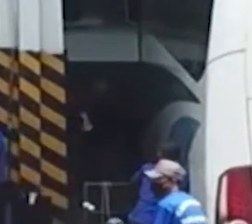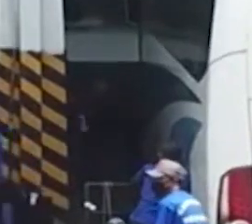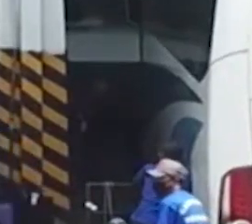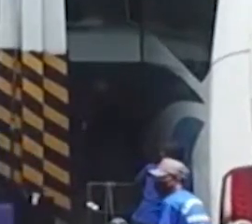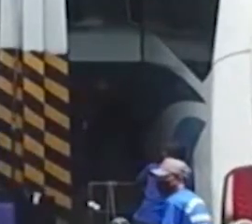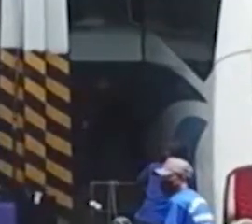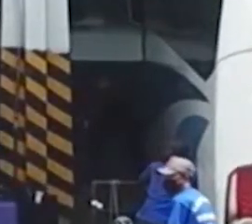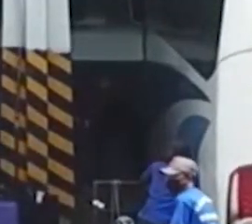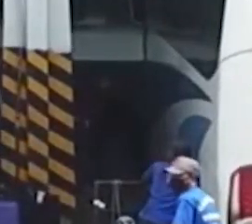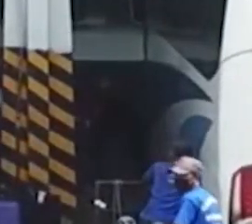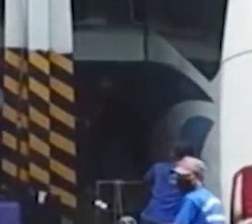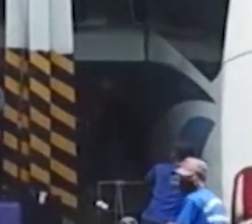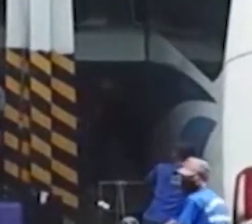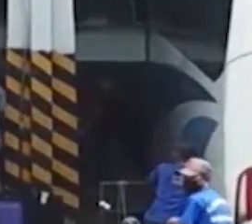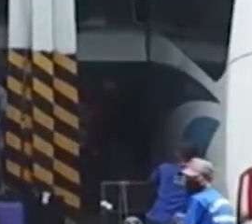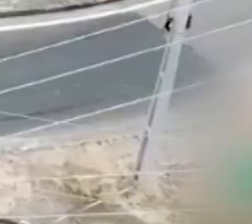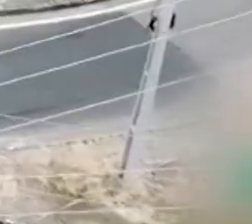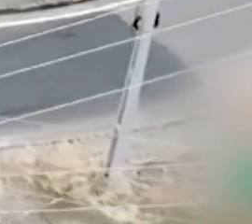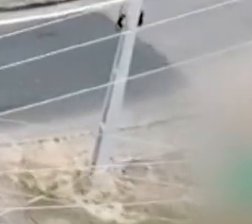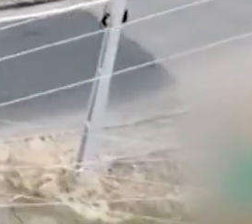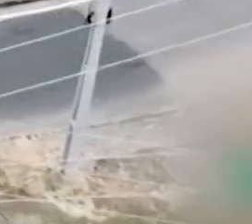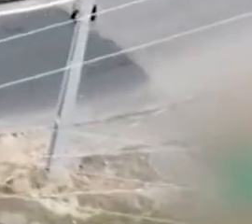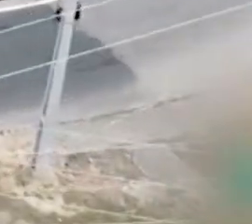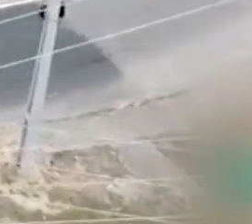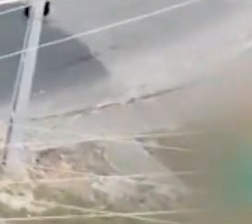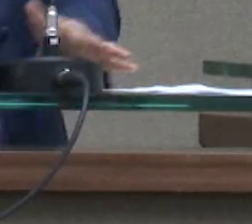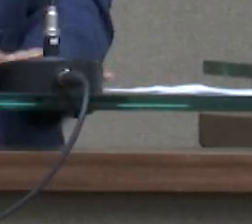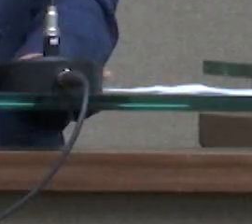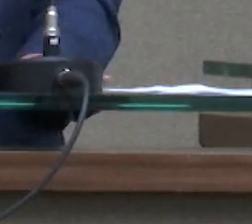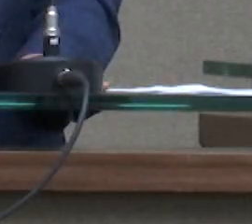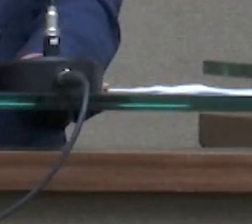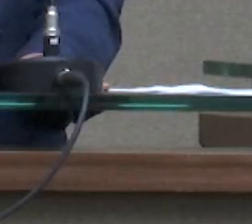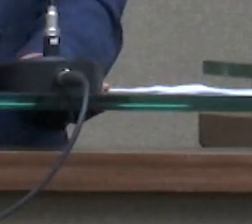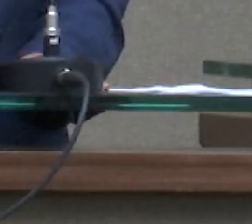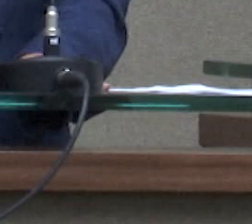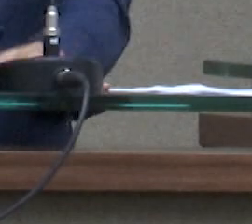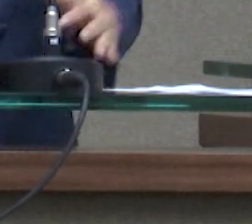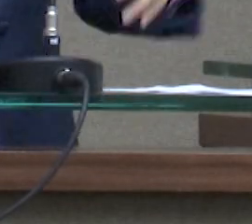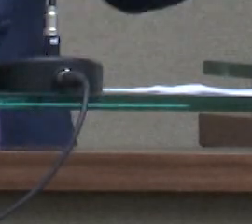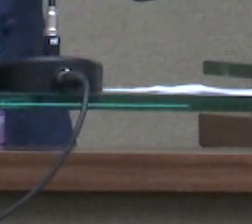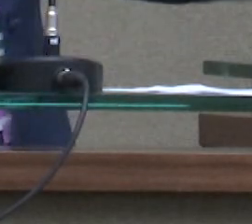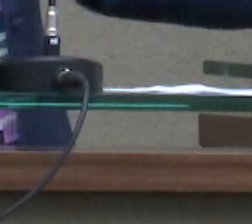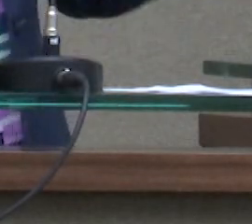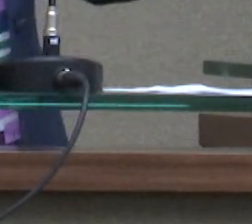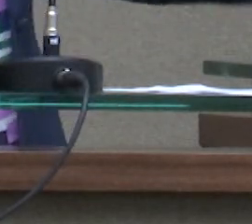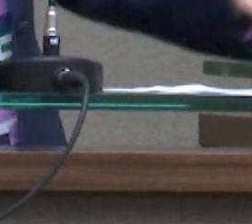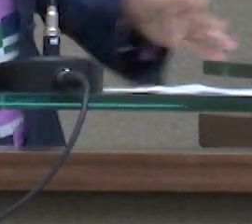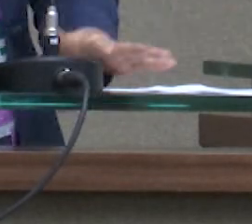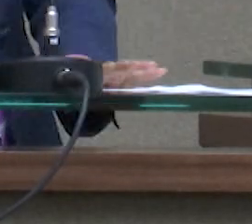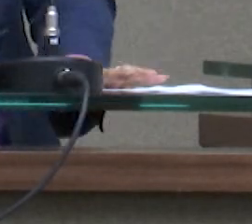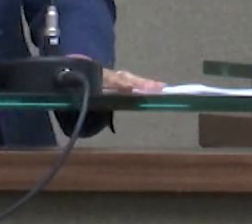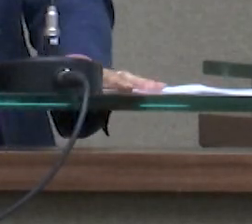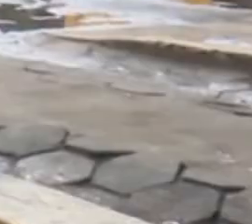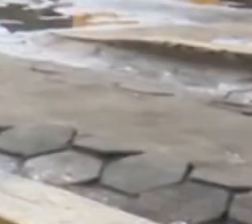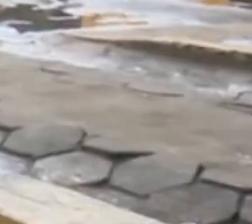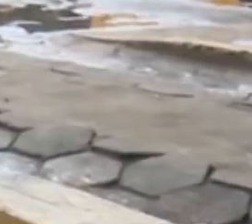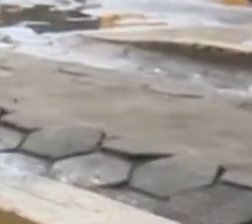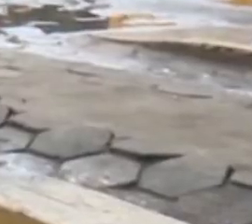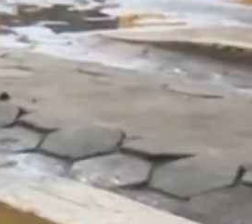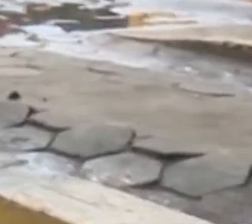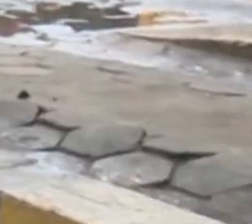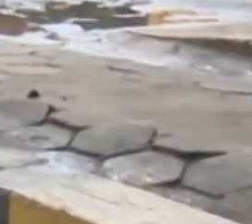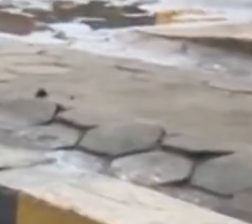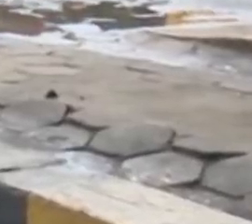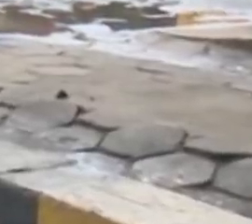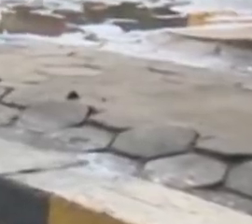faculdade, não importando se é pública ou privada. Segundo a parlamentar, é crescente o número de estudantes que vêm de municípios